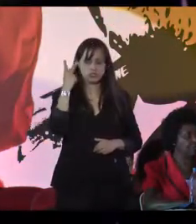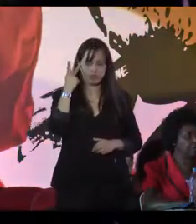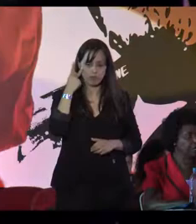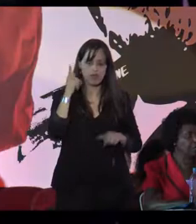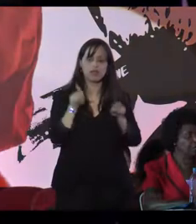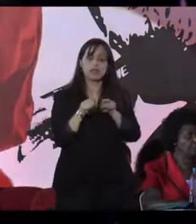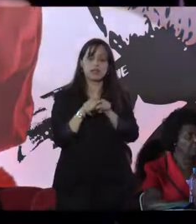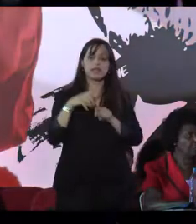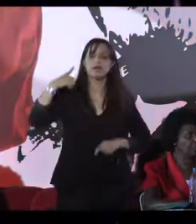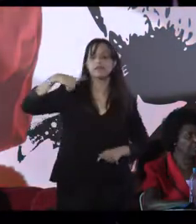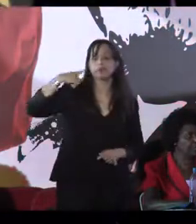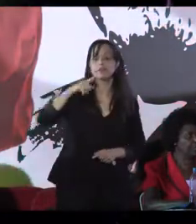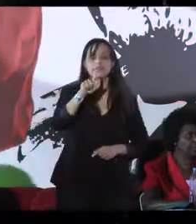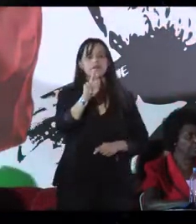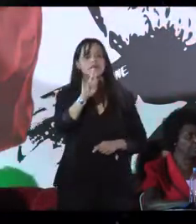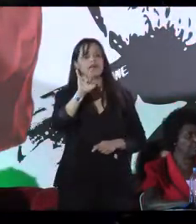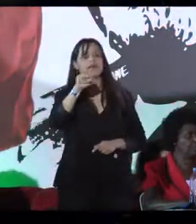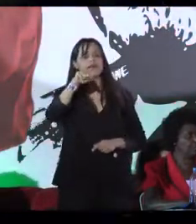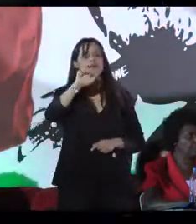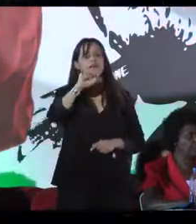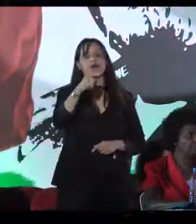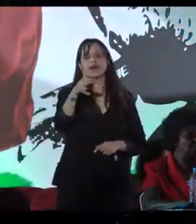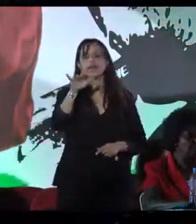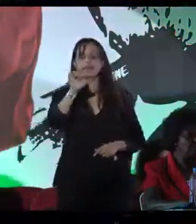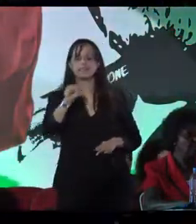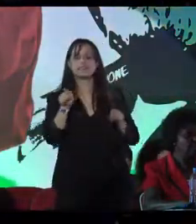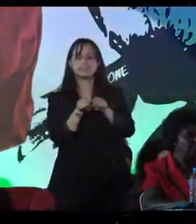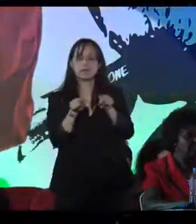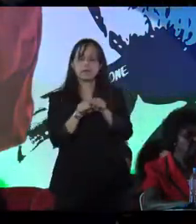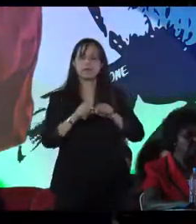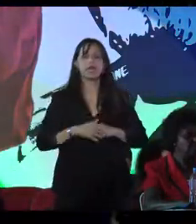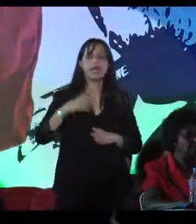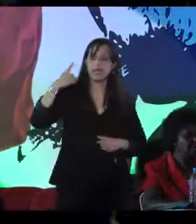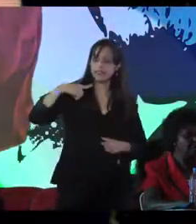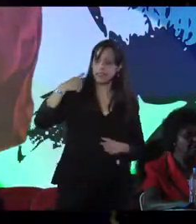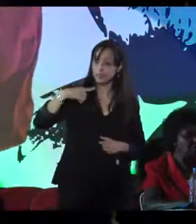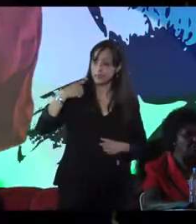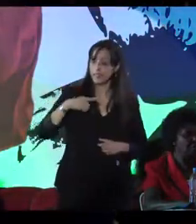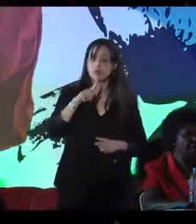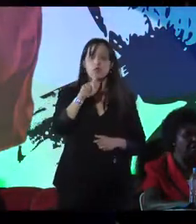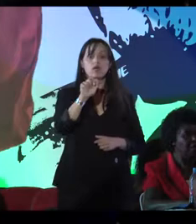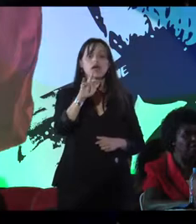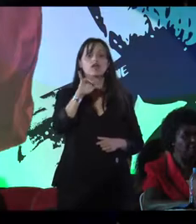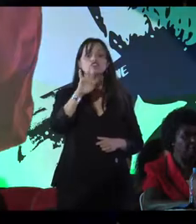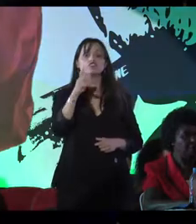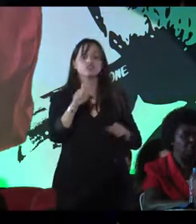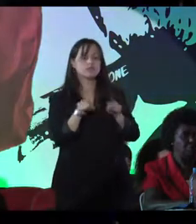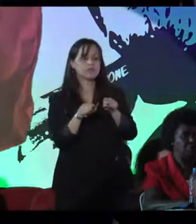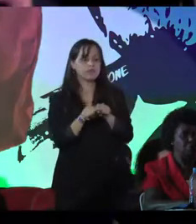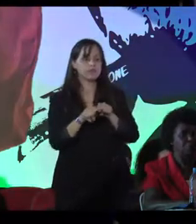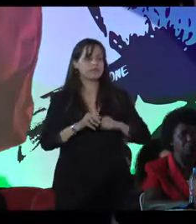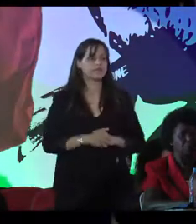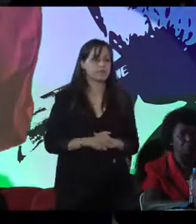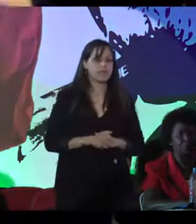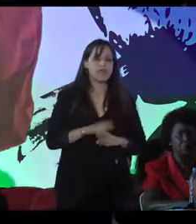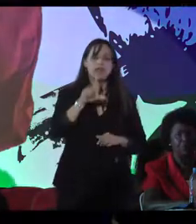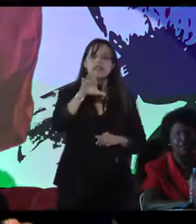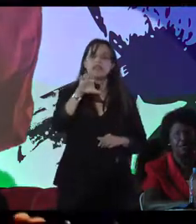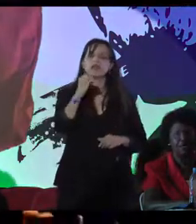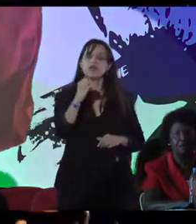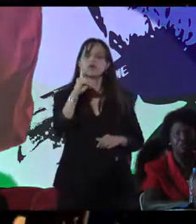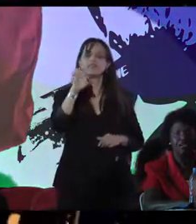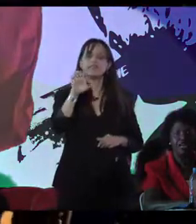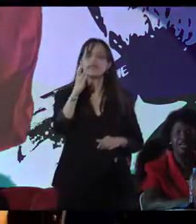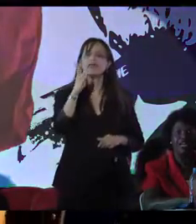Guimarães, do Ceará, aqui presente, deputado Carlos Aratini, daqui de São Paulo, também presente, Léo de Brito, nosso deputado